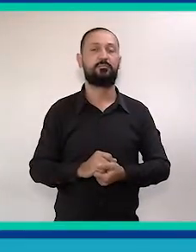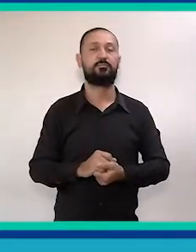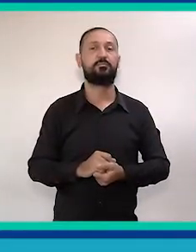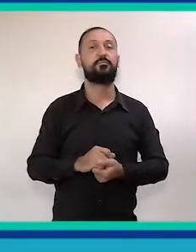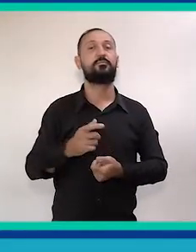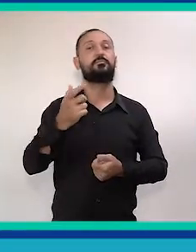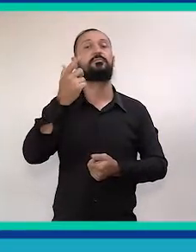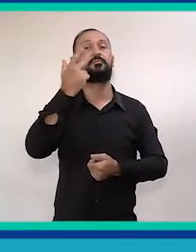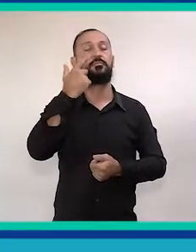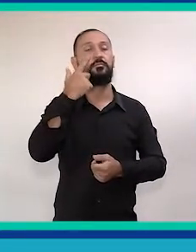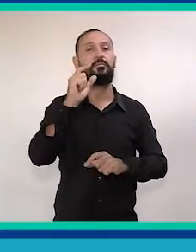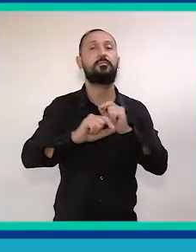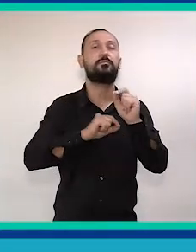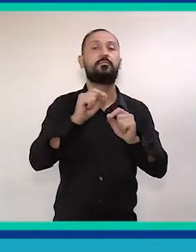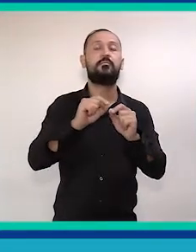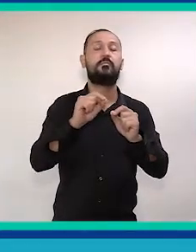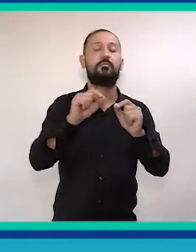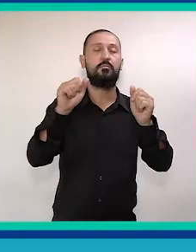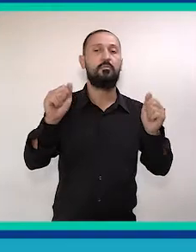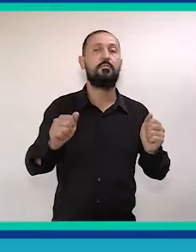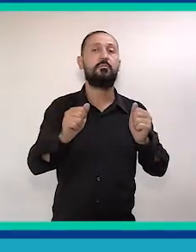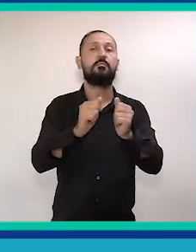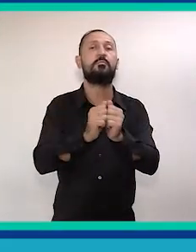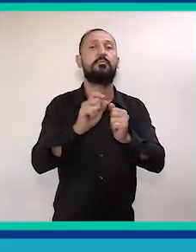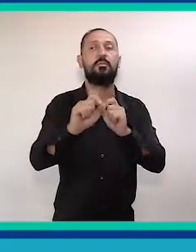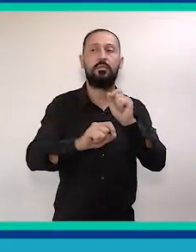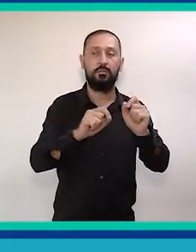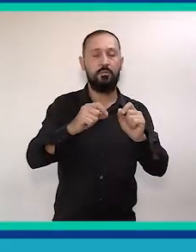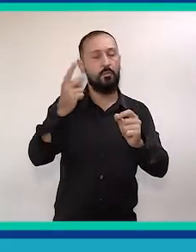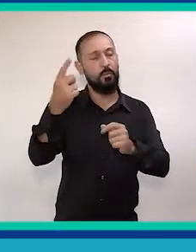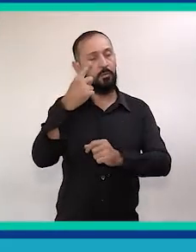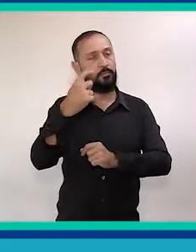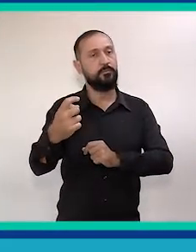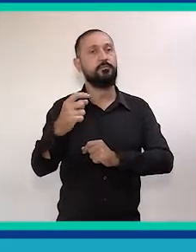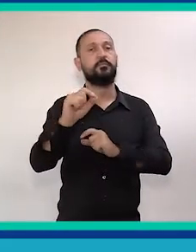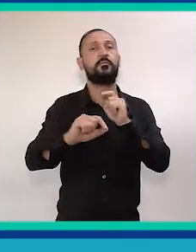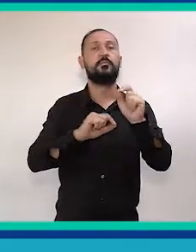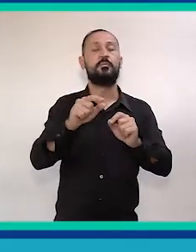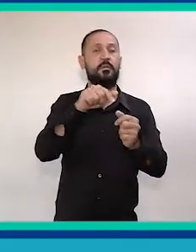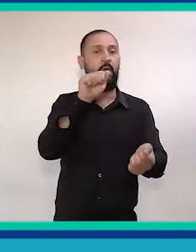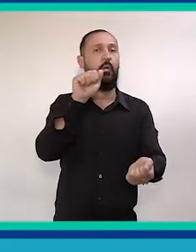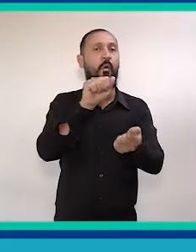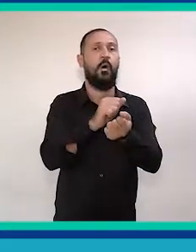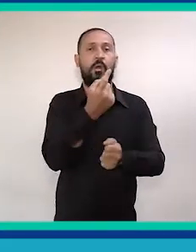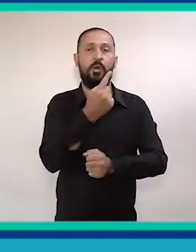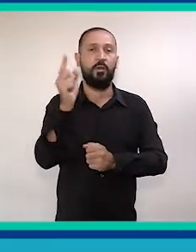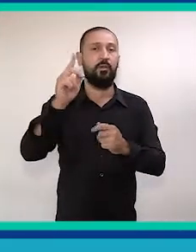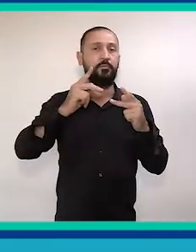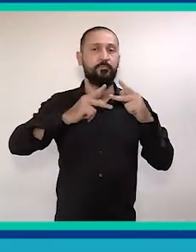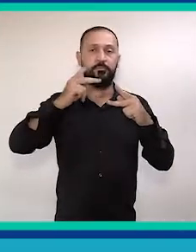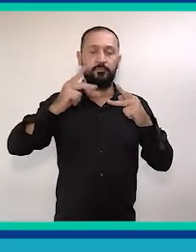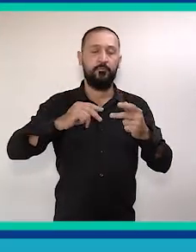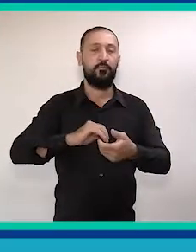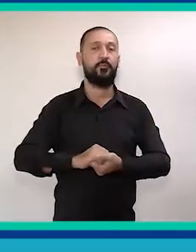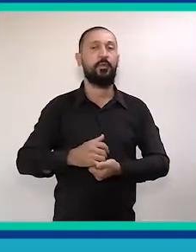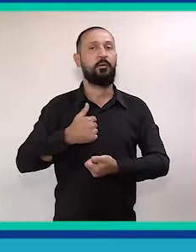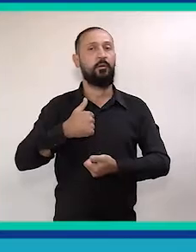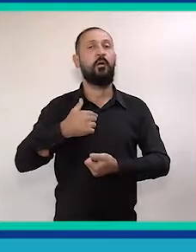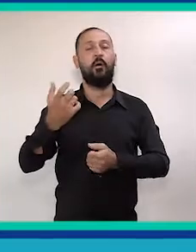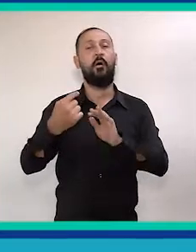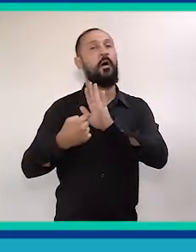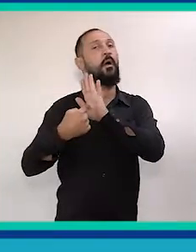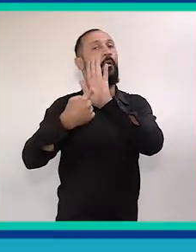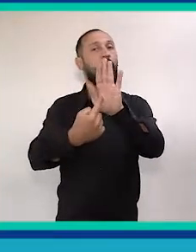proteína e verificar a atividade farmacológica nossa de interesse com essa única